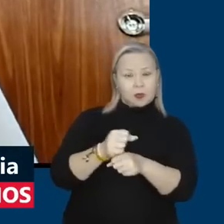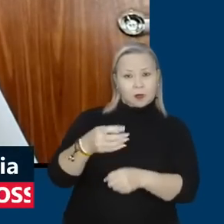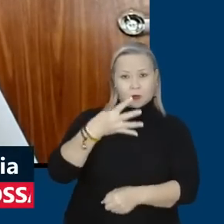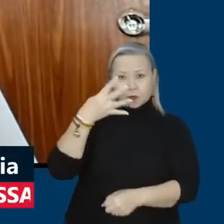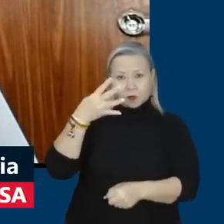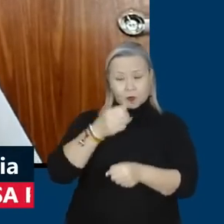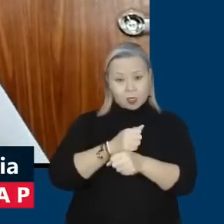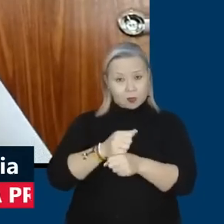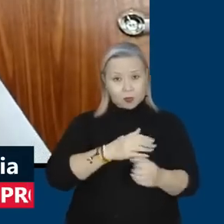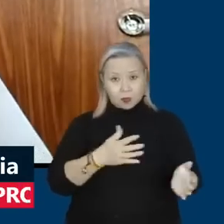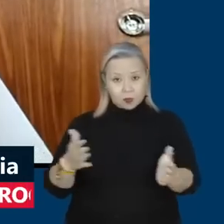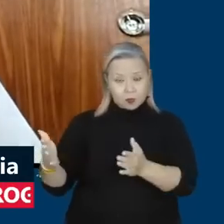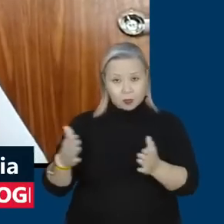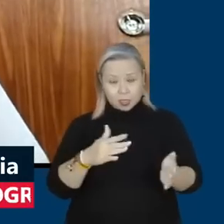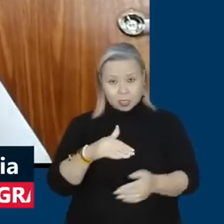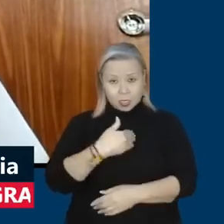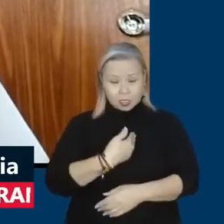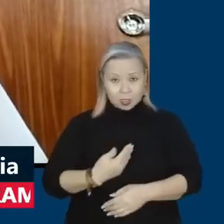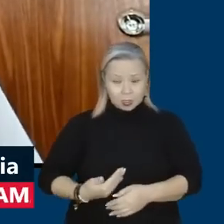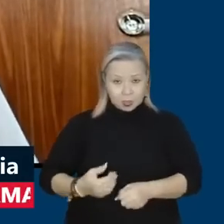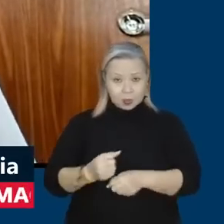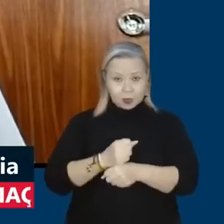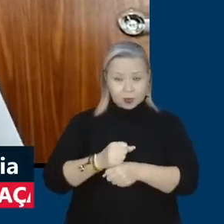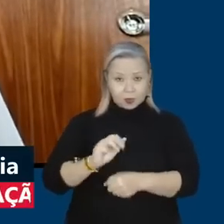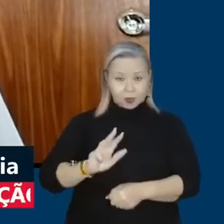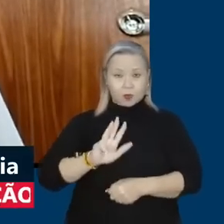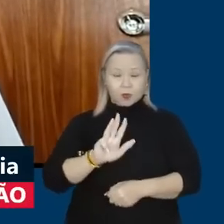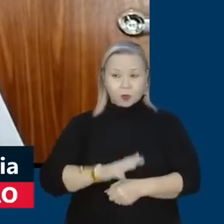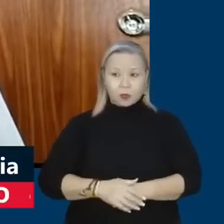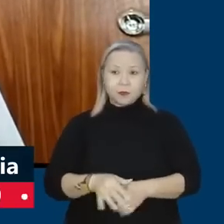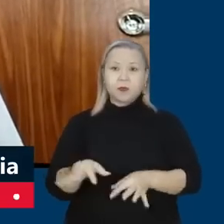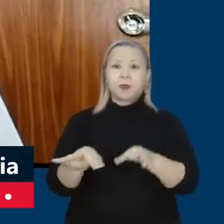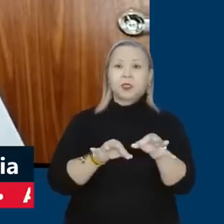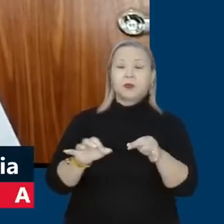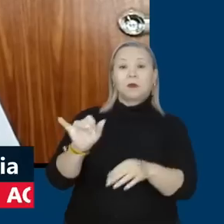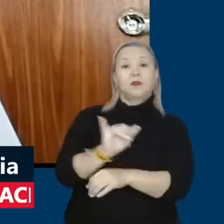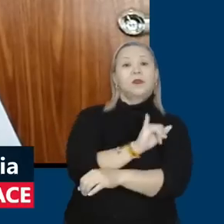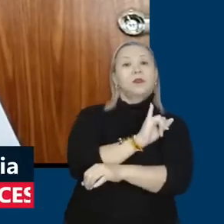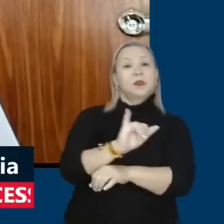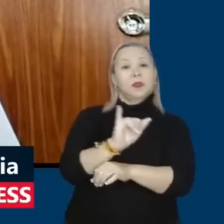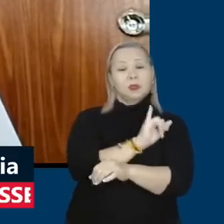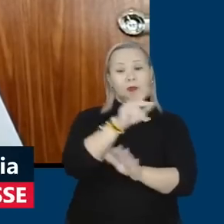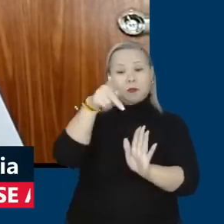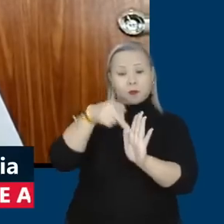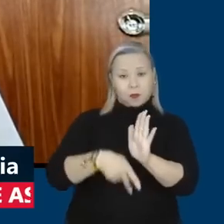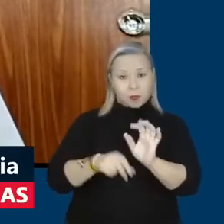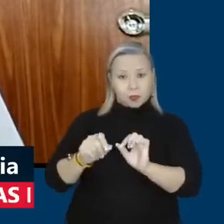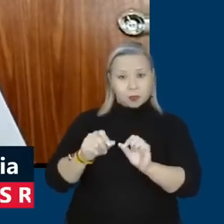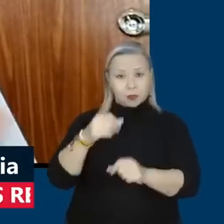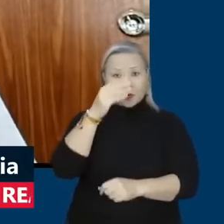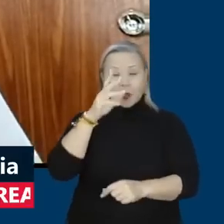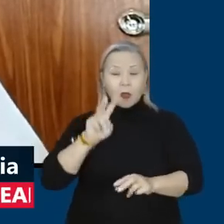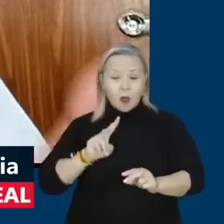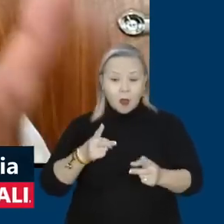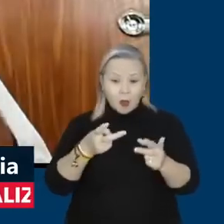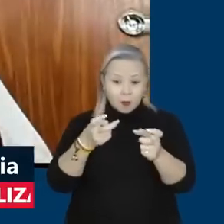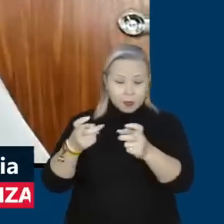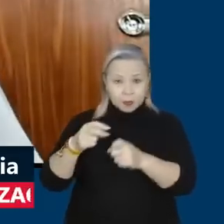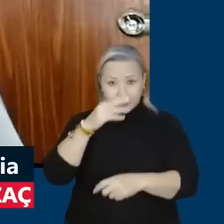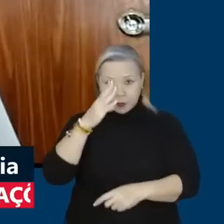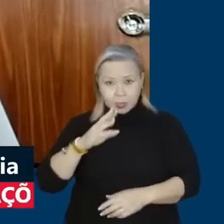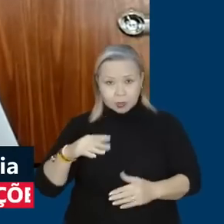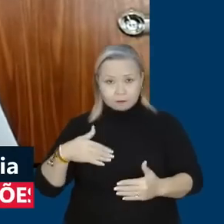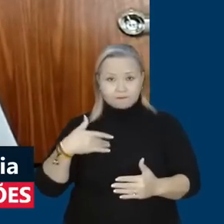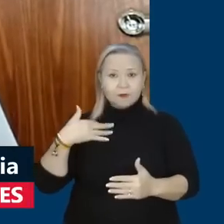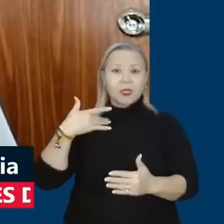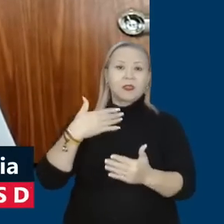durante o mandato do presidente Lula, mas também construa projetos estratégicos olhando o Brasil daqui 20 anos. Não só olhando